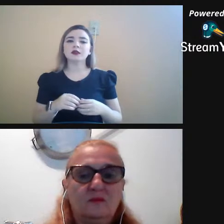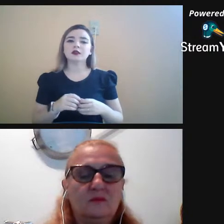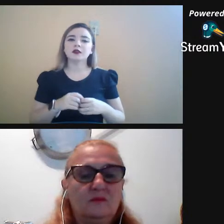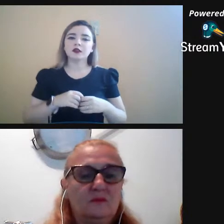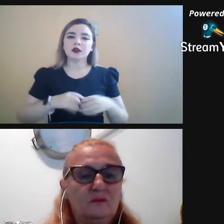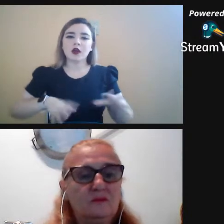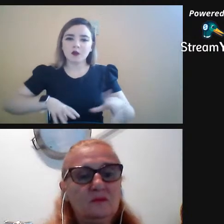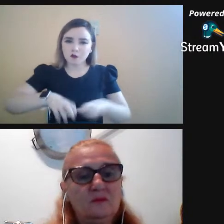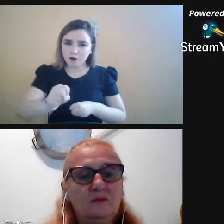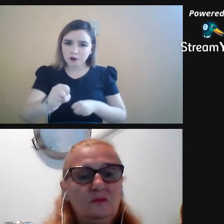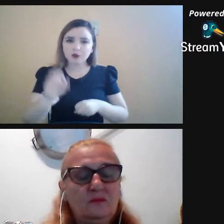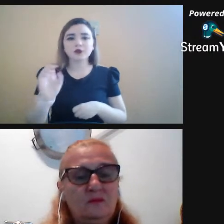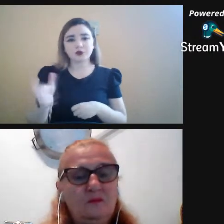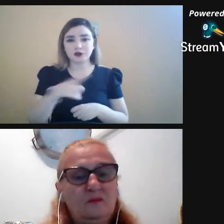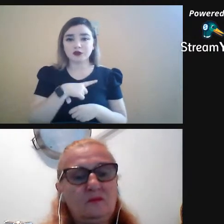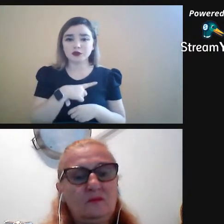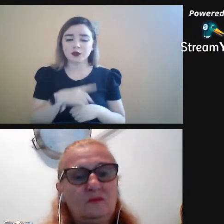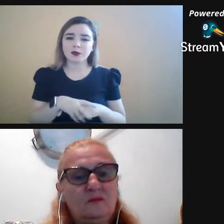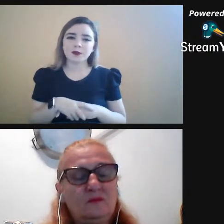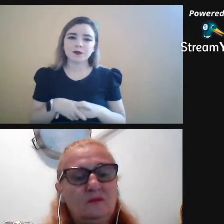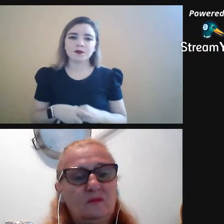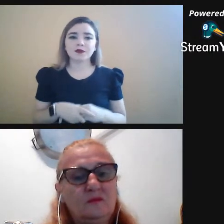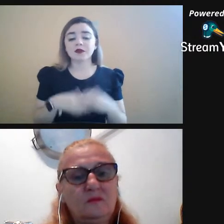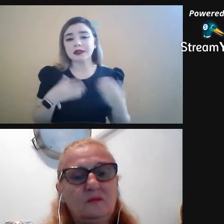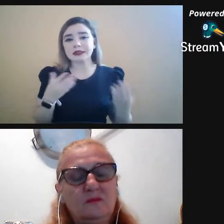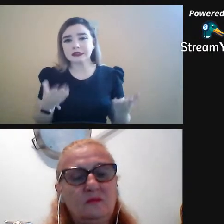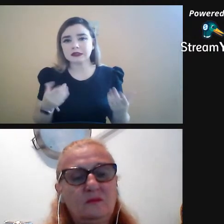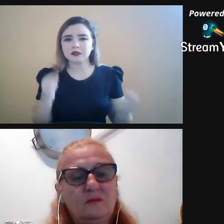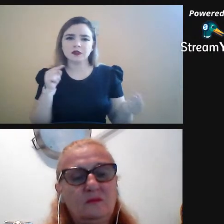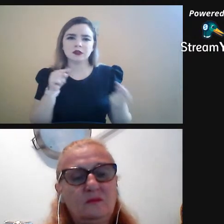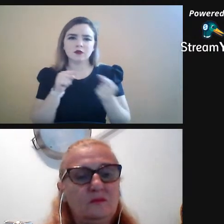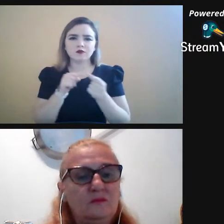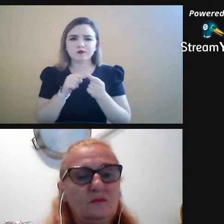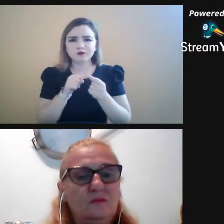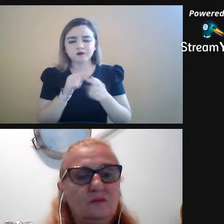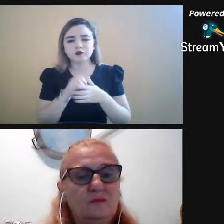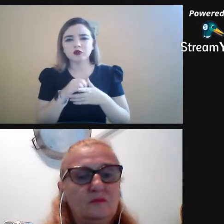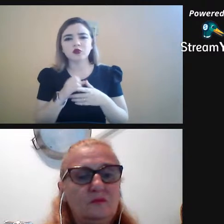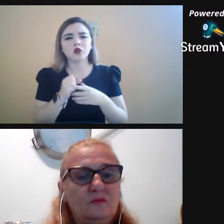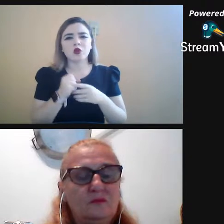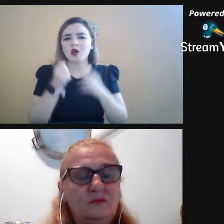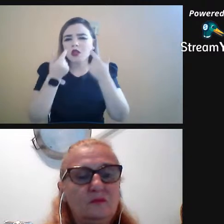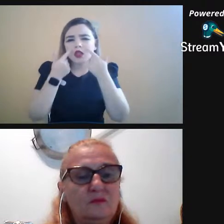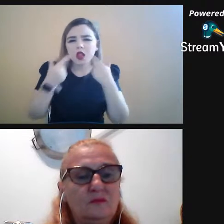E assim, e essa relação dele com a natureza, com o